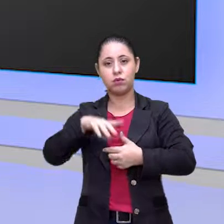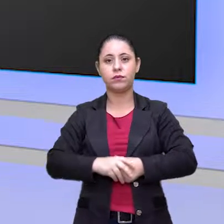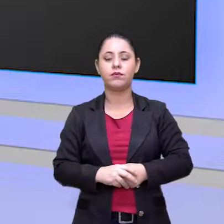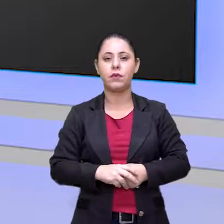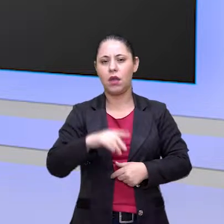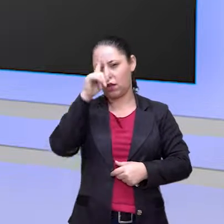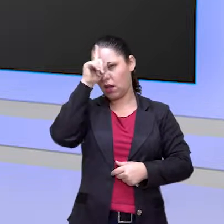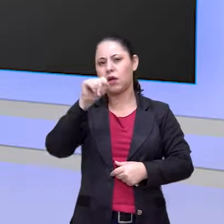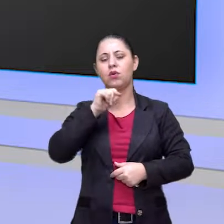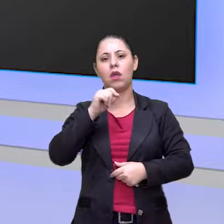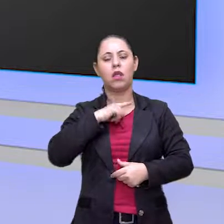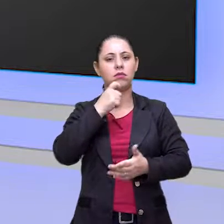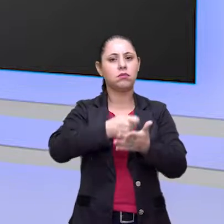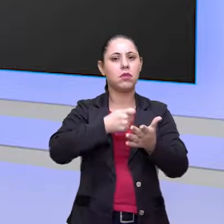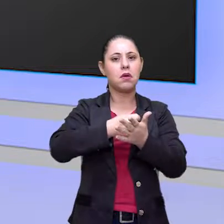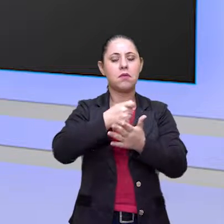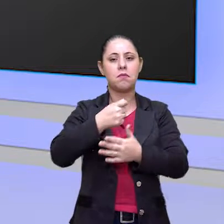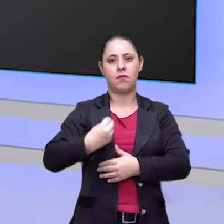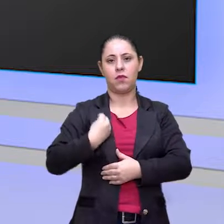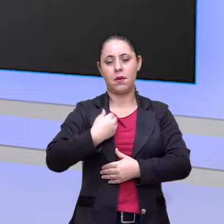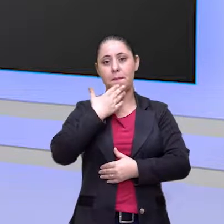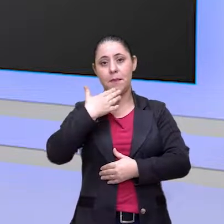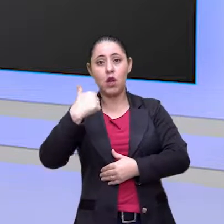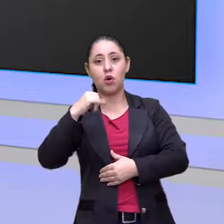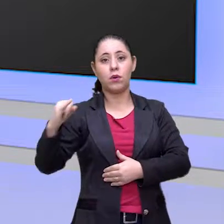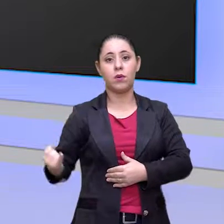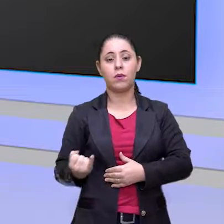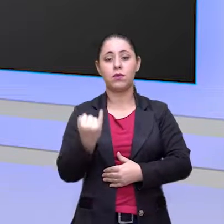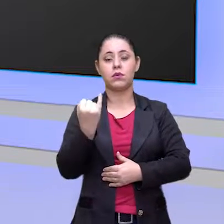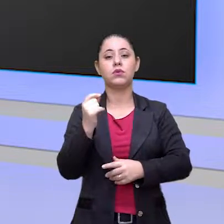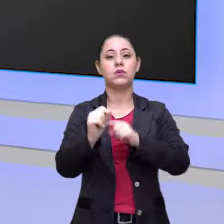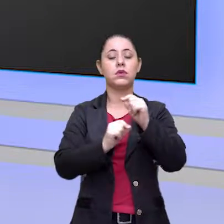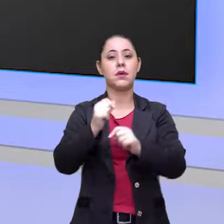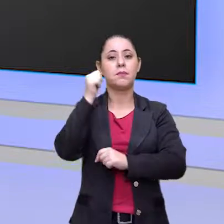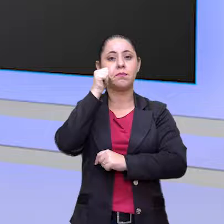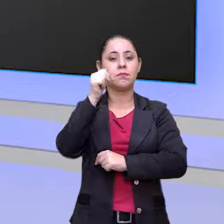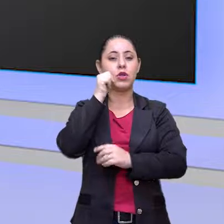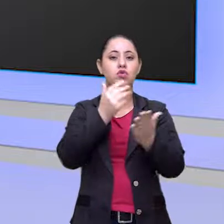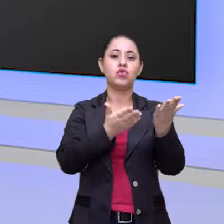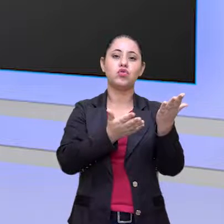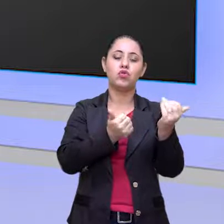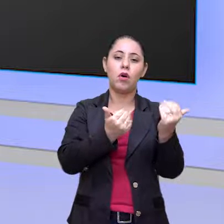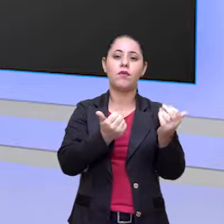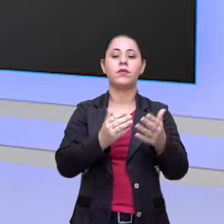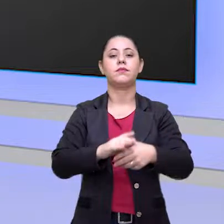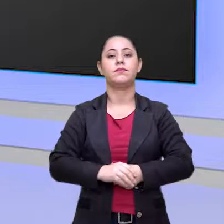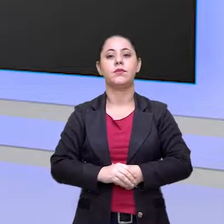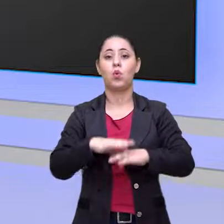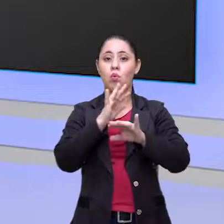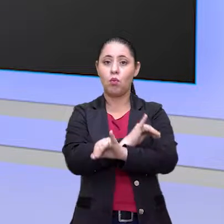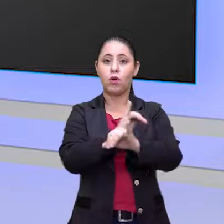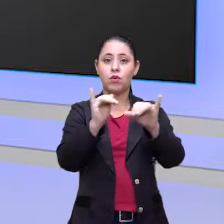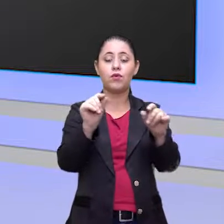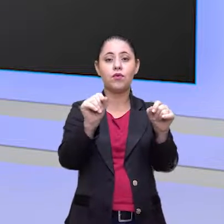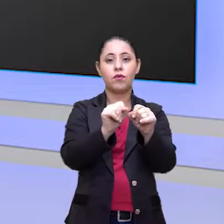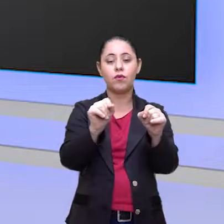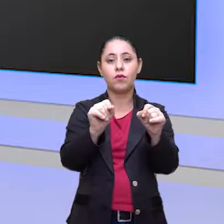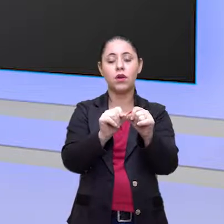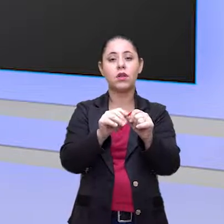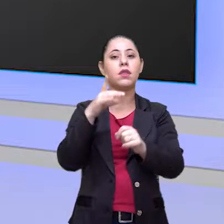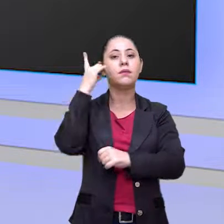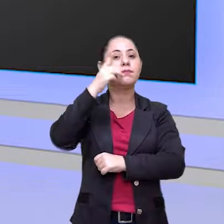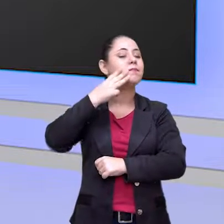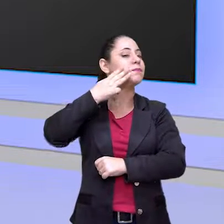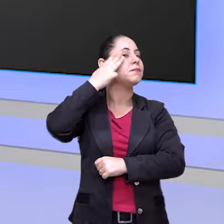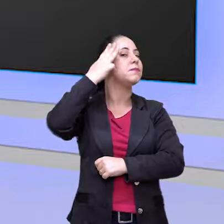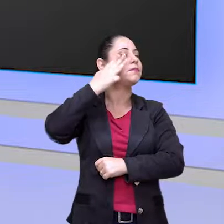Grosso do Sul. A ideia é garantir uma vida melhor e oportunidades para meninas e mulheres. O anúncio foi feito